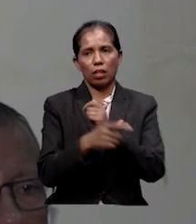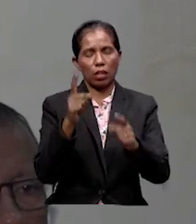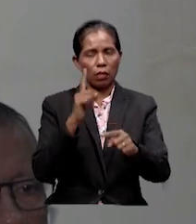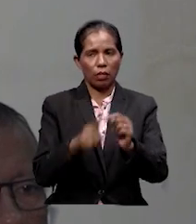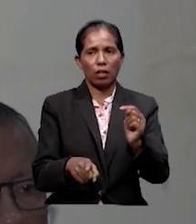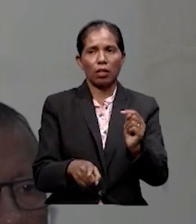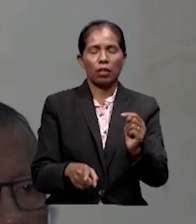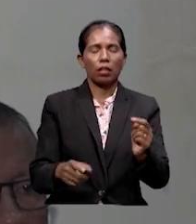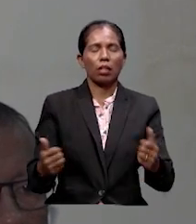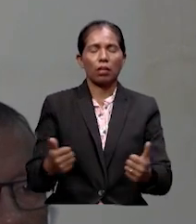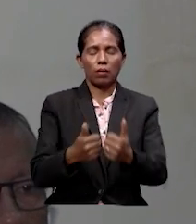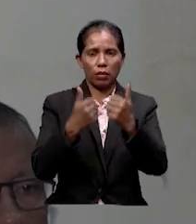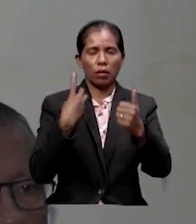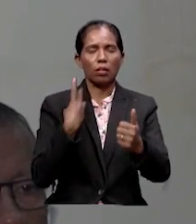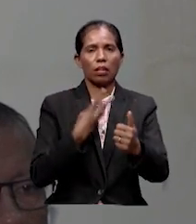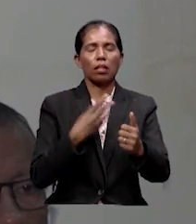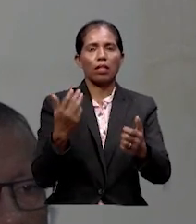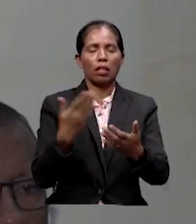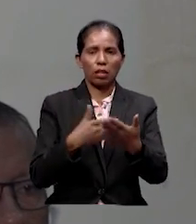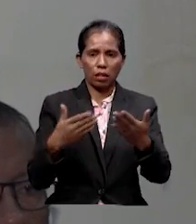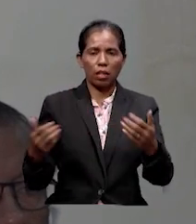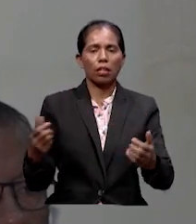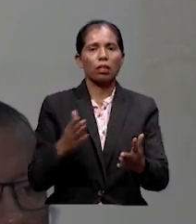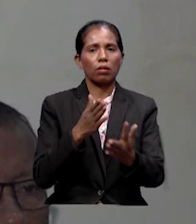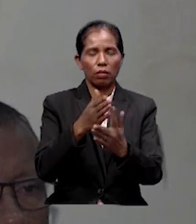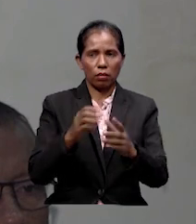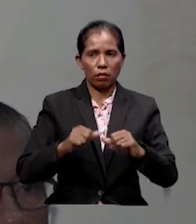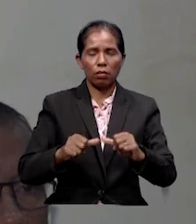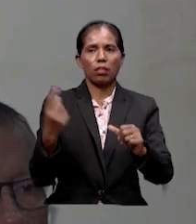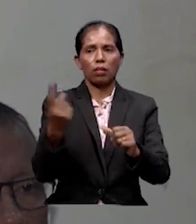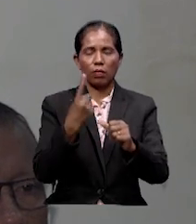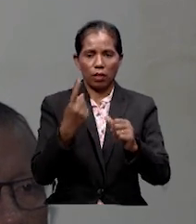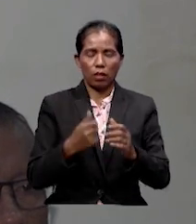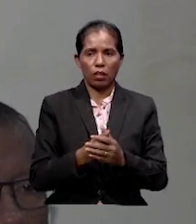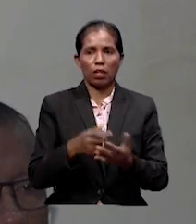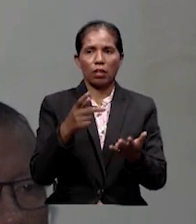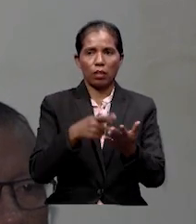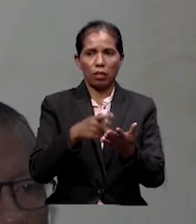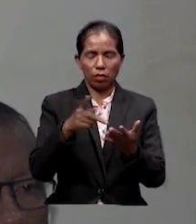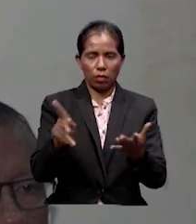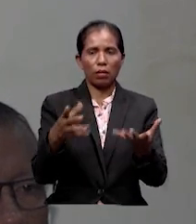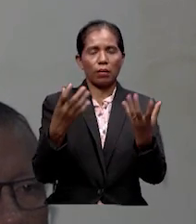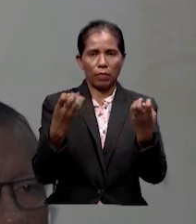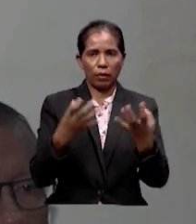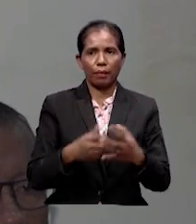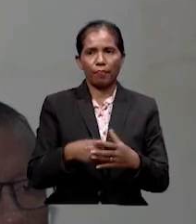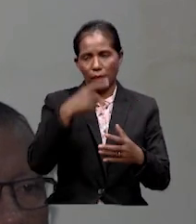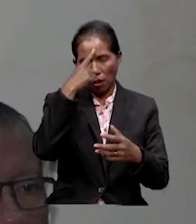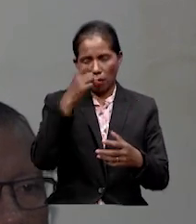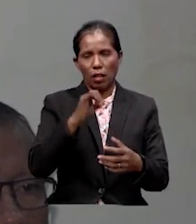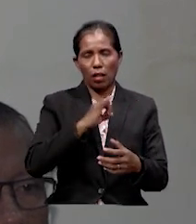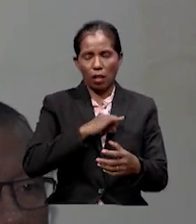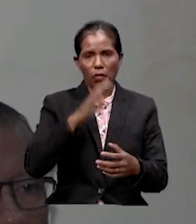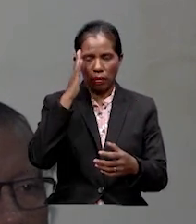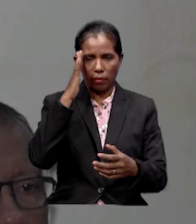lebih kompeten tanpa sasaan tanpa manfaatnya, layak politik protesan untuk saya impus, sasaan saya protesan buat bar. Tanya mau nanya tina hati